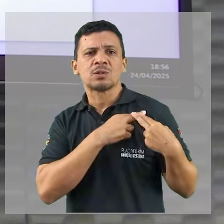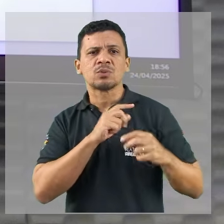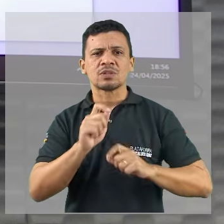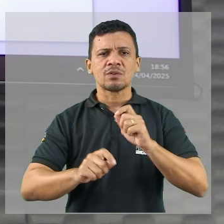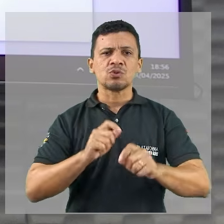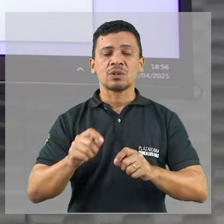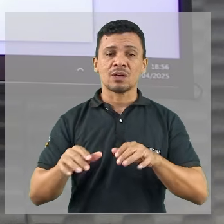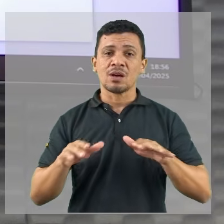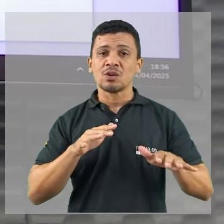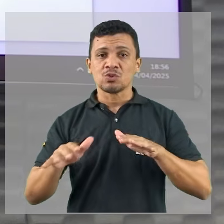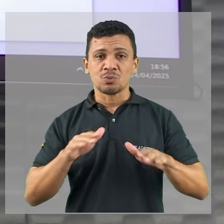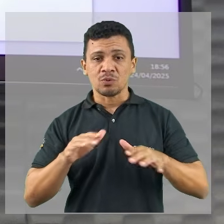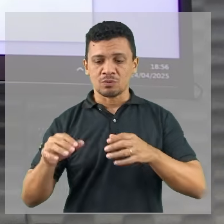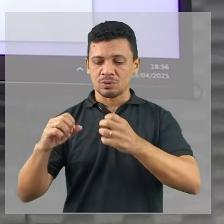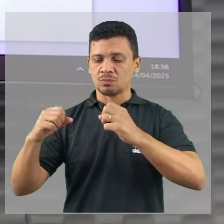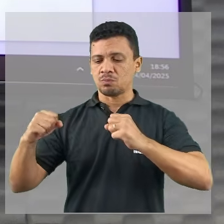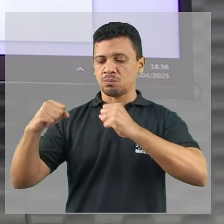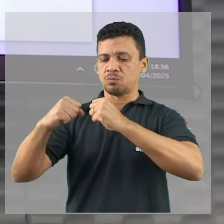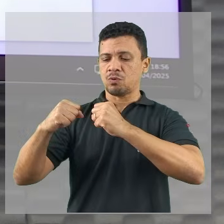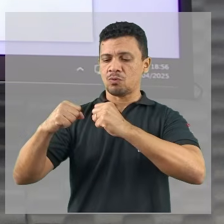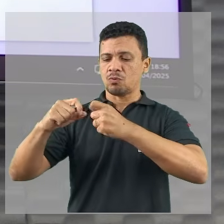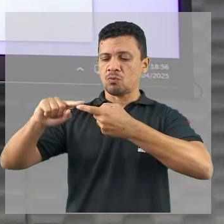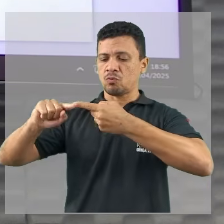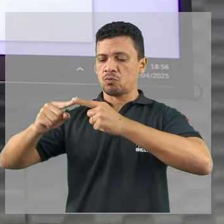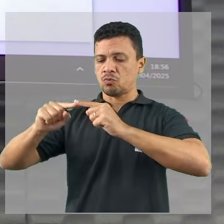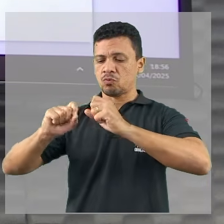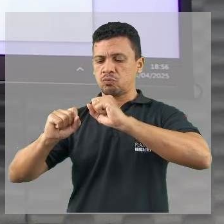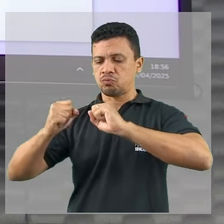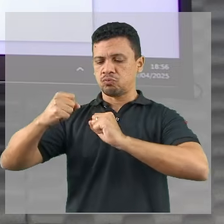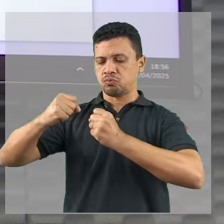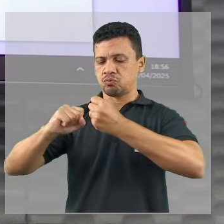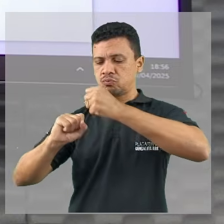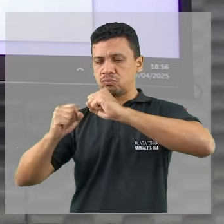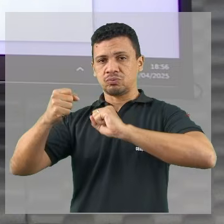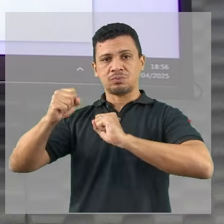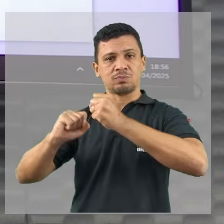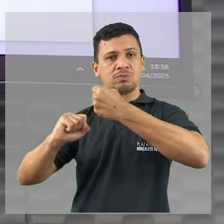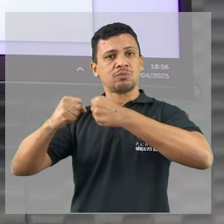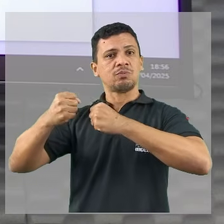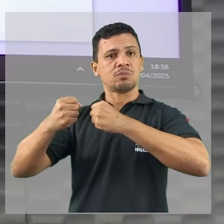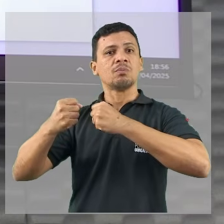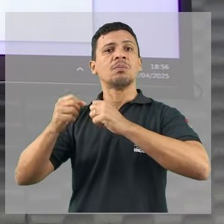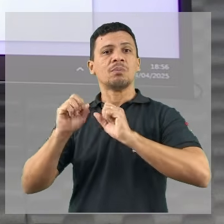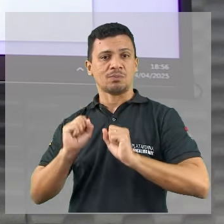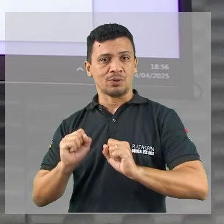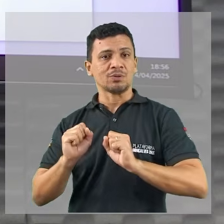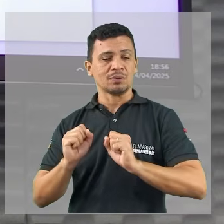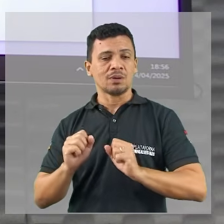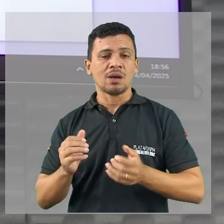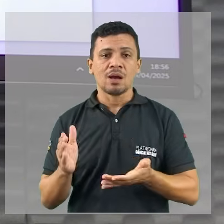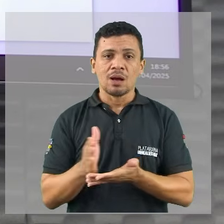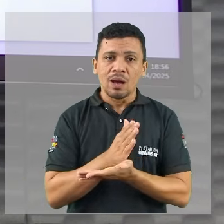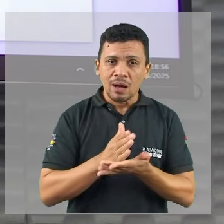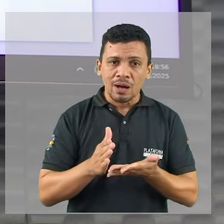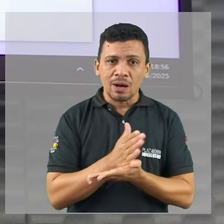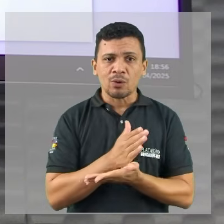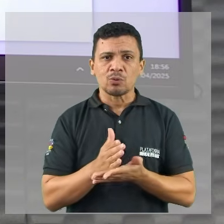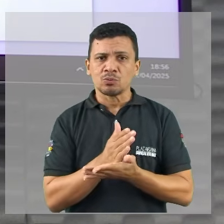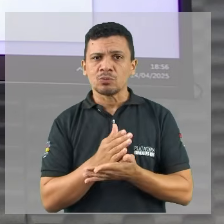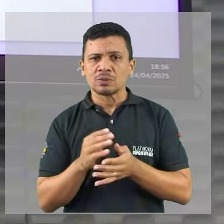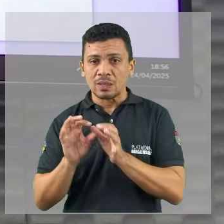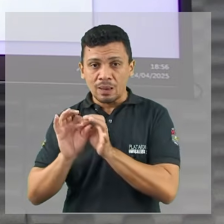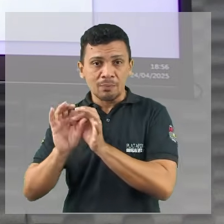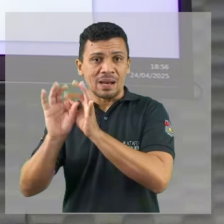movimento entre esses pontos, tá? Algumas têm uma movimentação um pouco mais